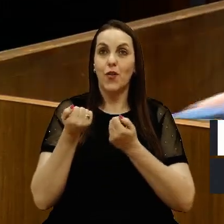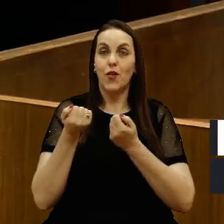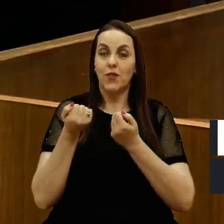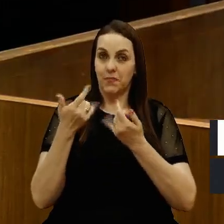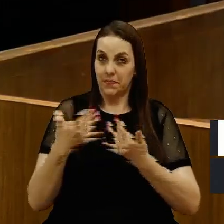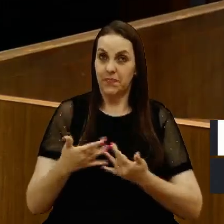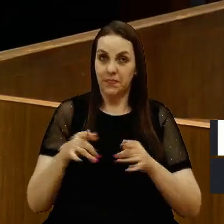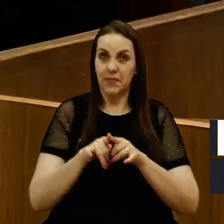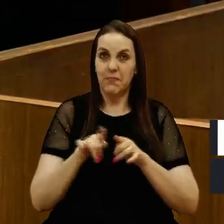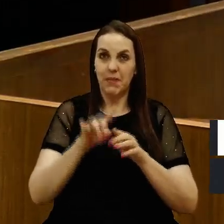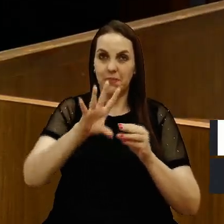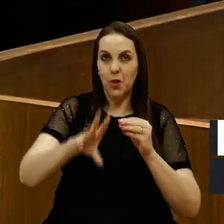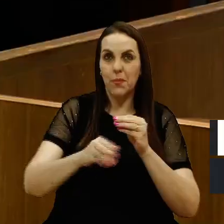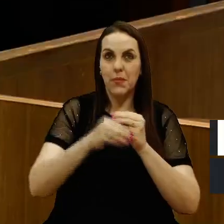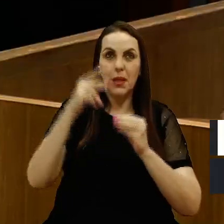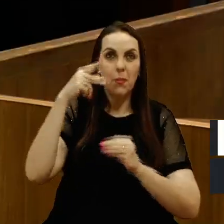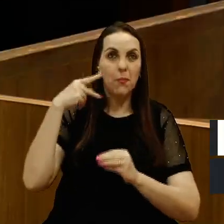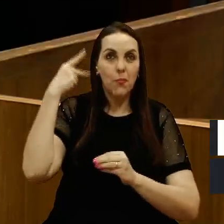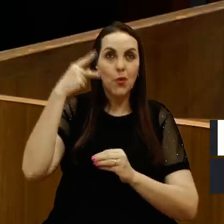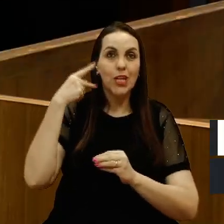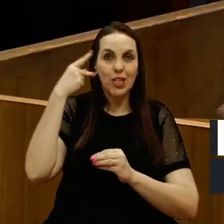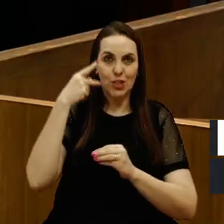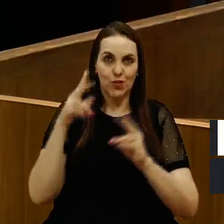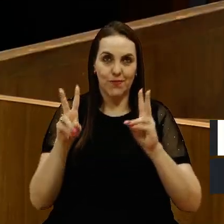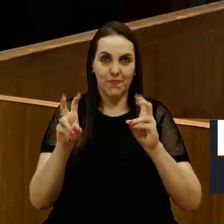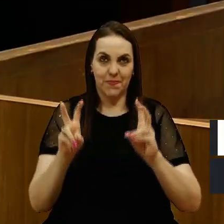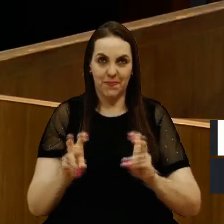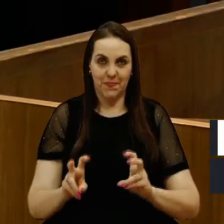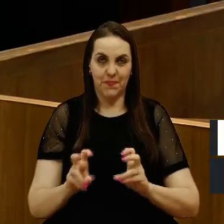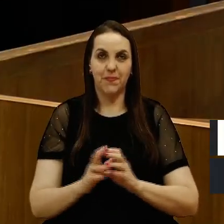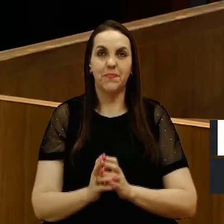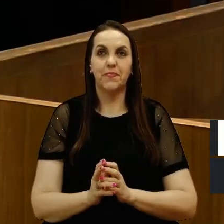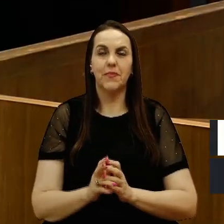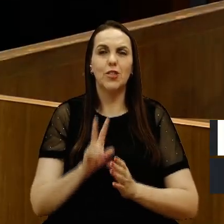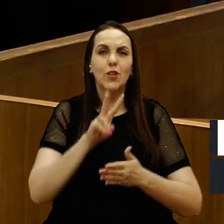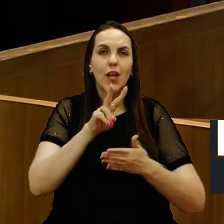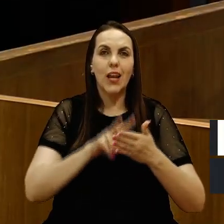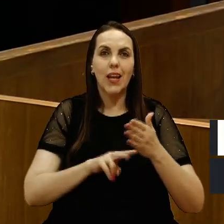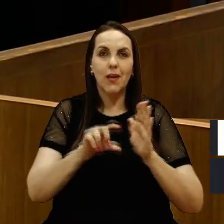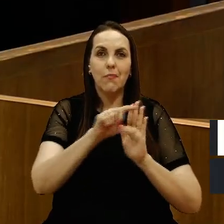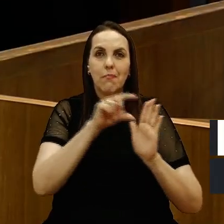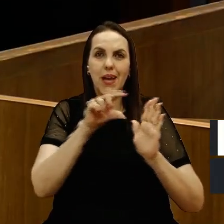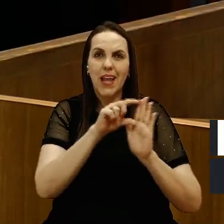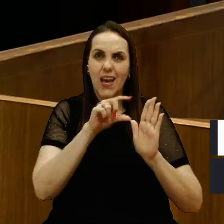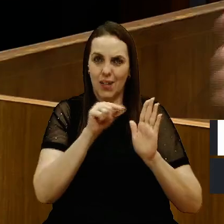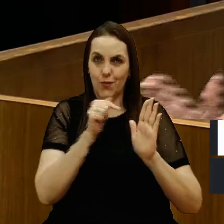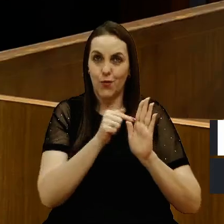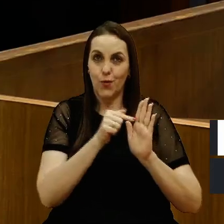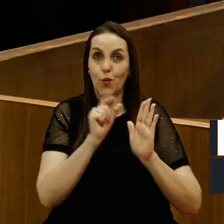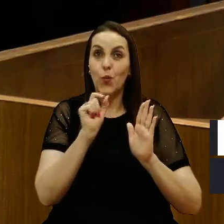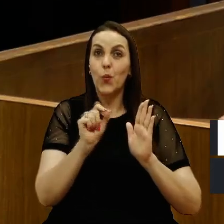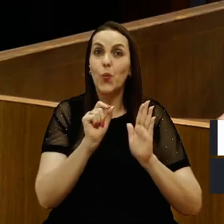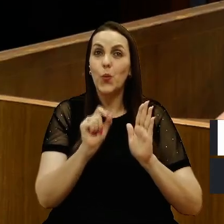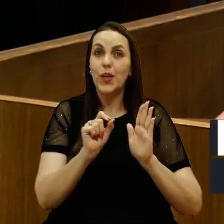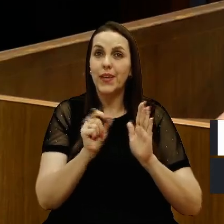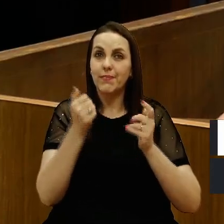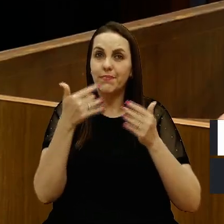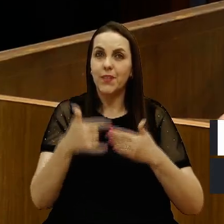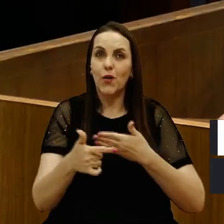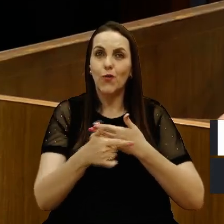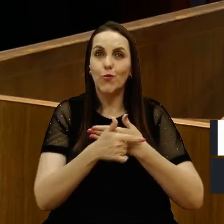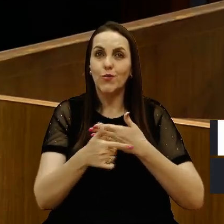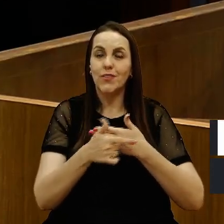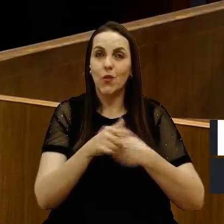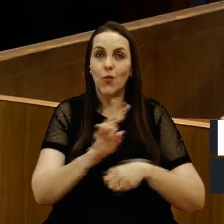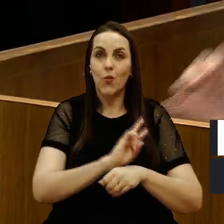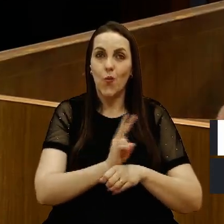políticos também para essa fala, né. Queria só ler um primeiro parágrafo aqui do que diz, né, sobre a função da guarda